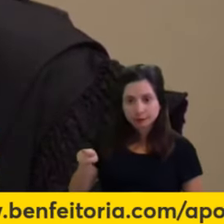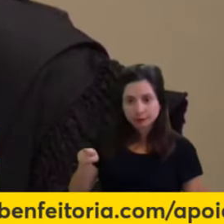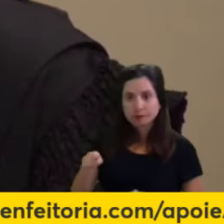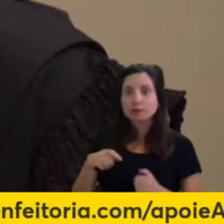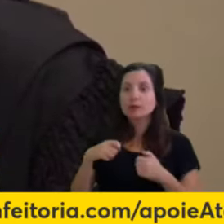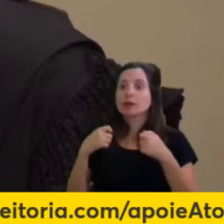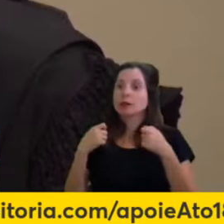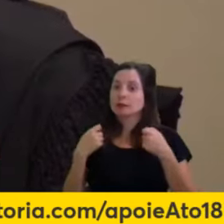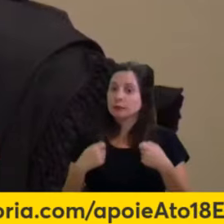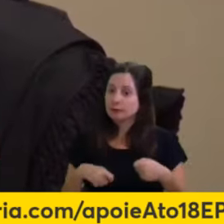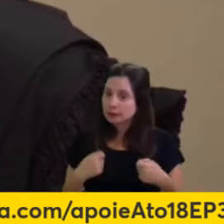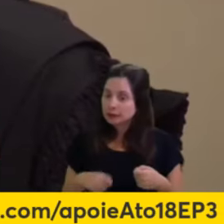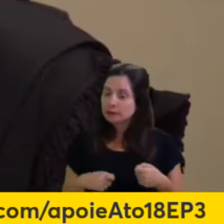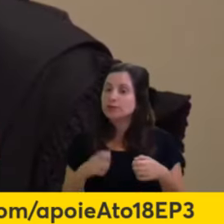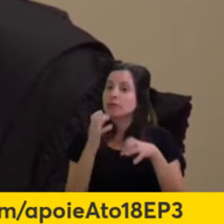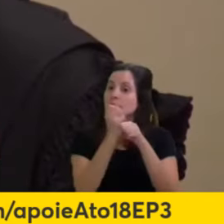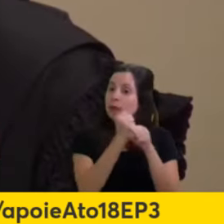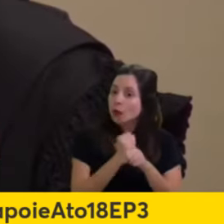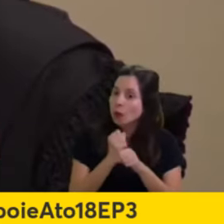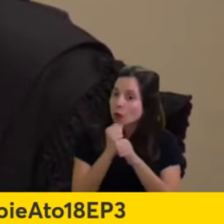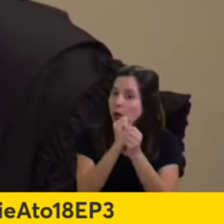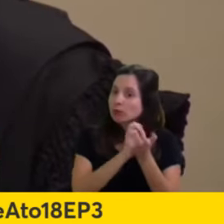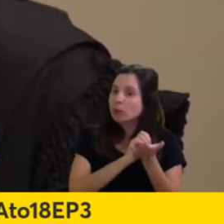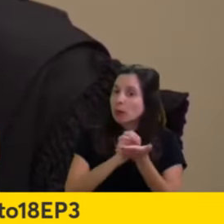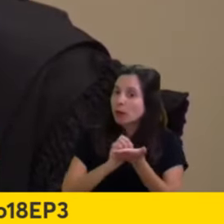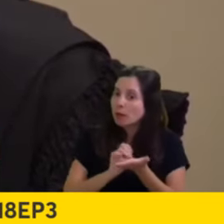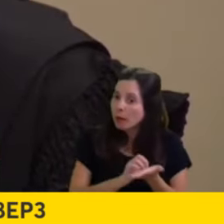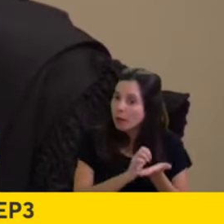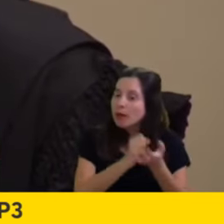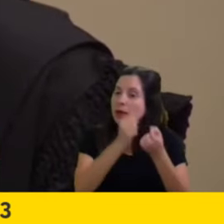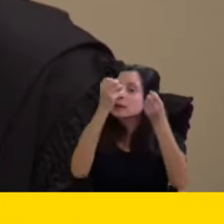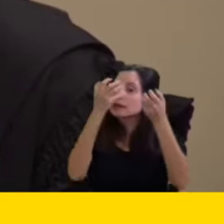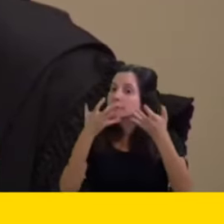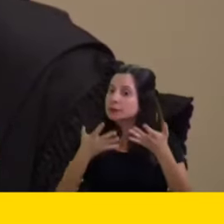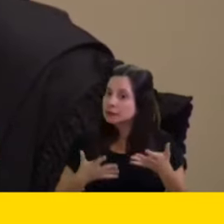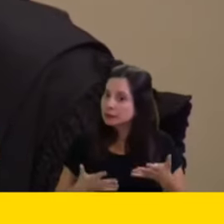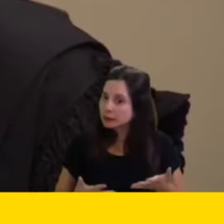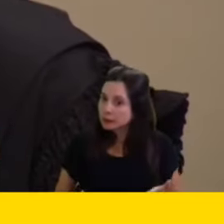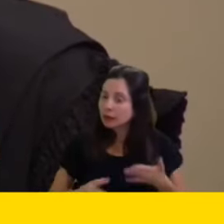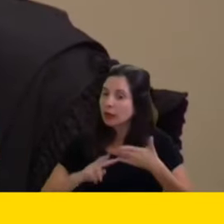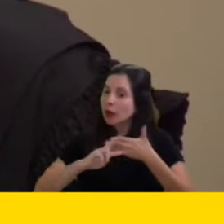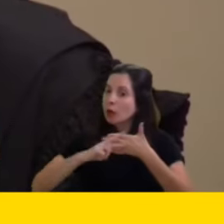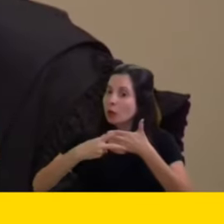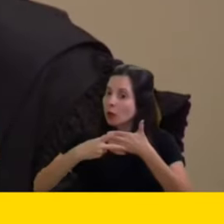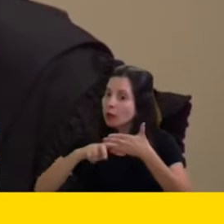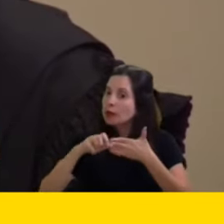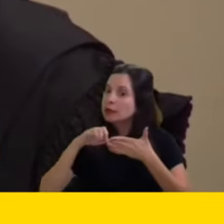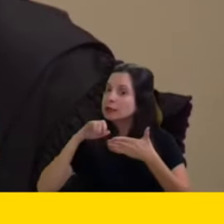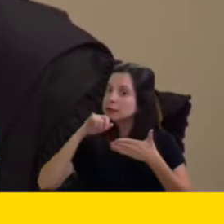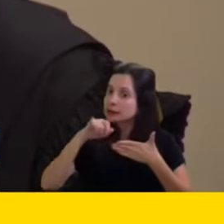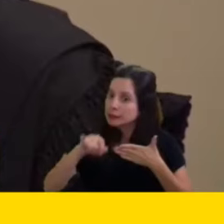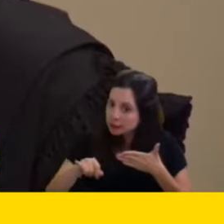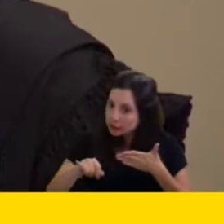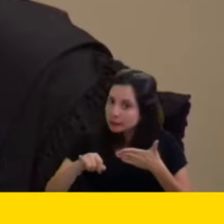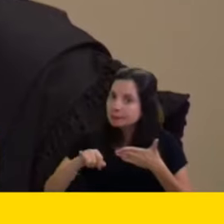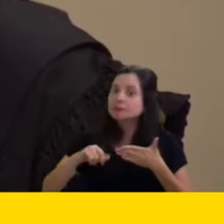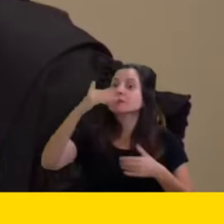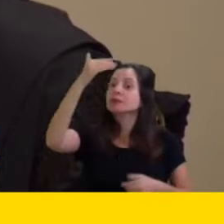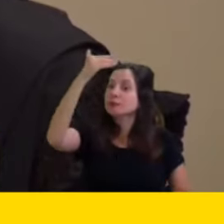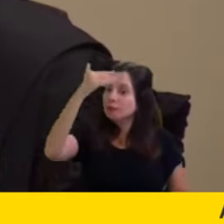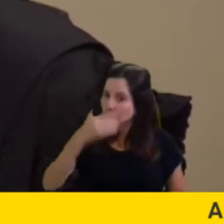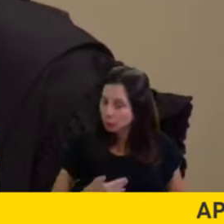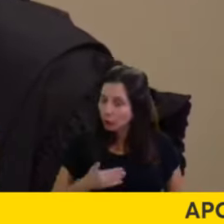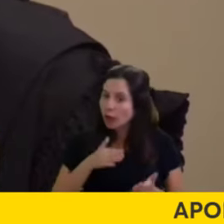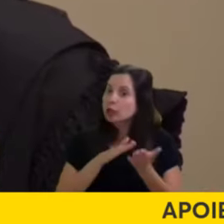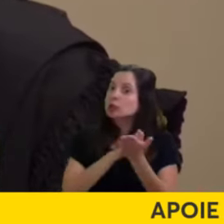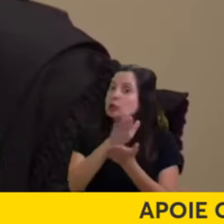tem natureza contábil somente justificando as graves consequências se em determinado contexto ficar comprovado que os gastos